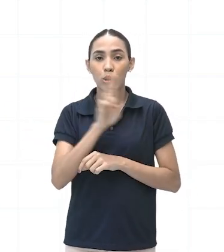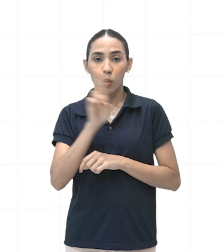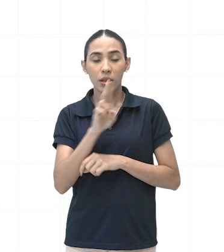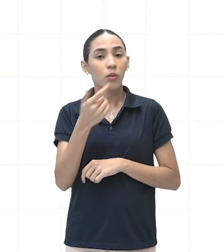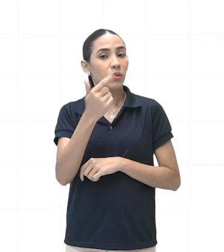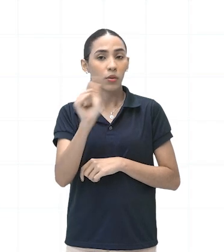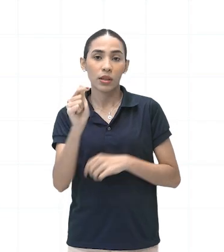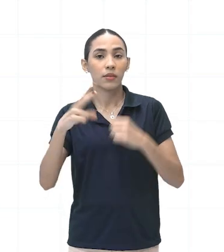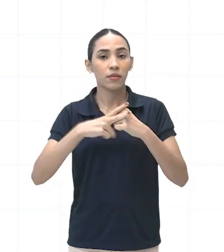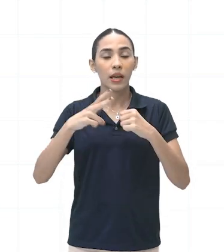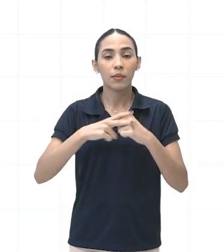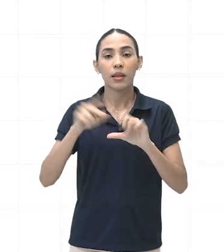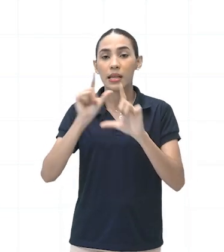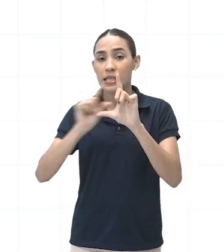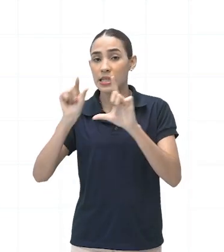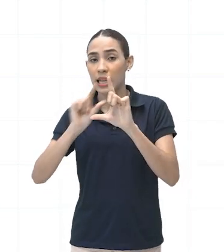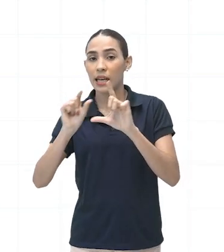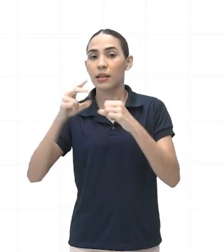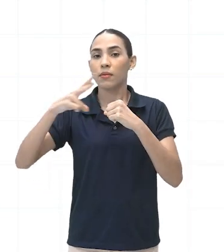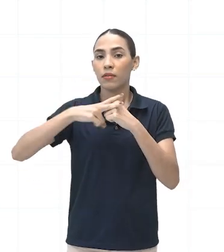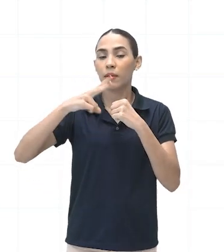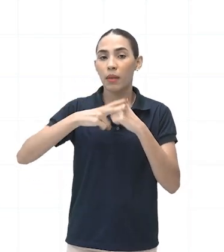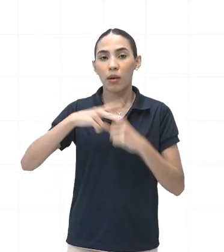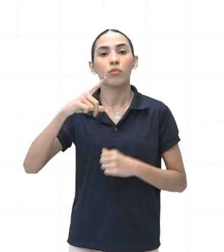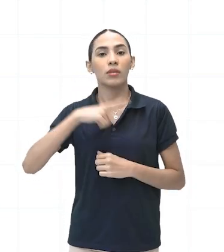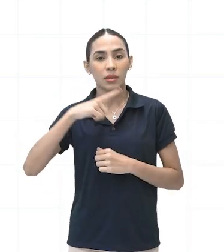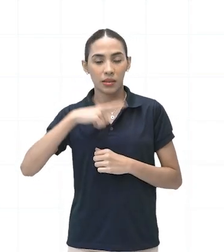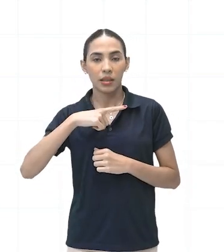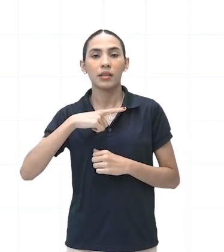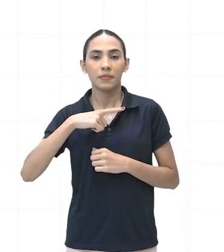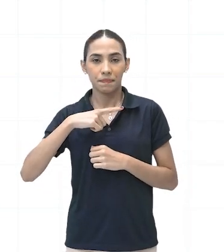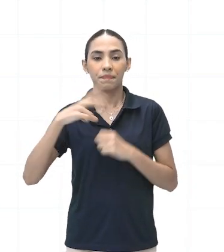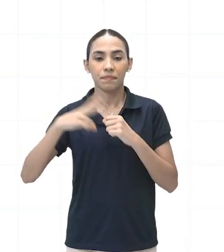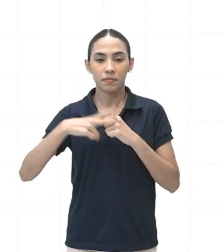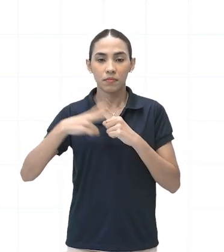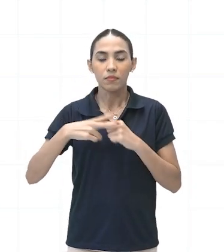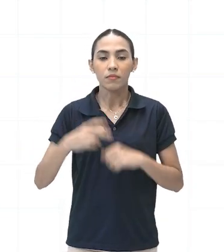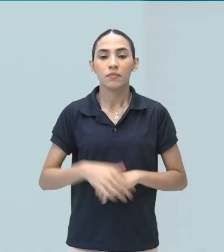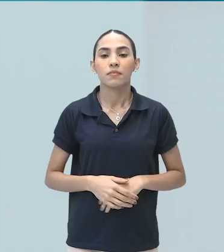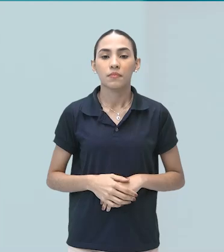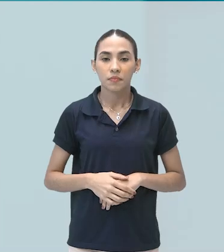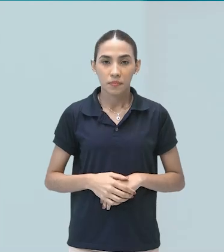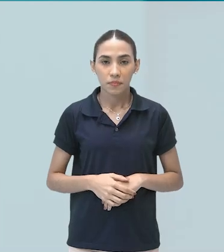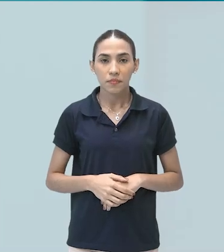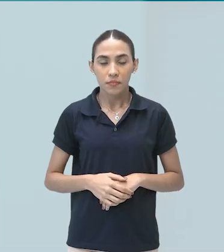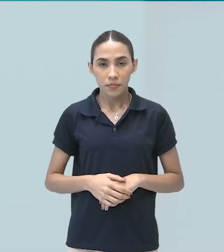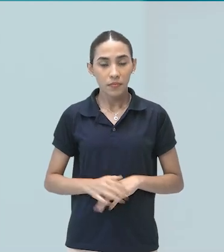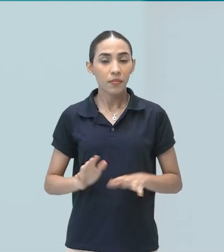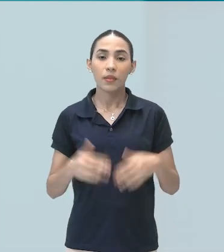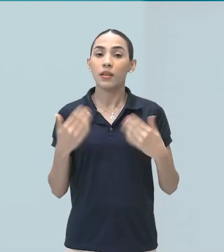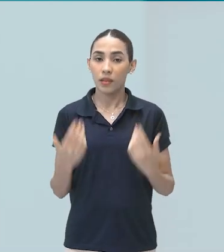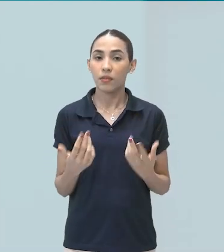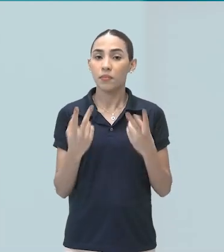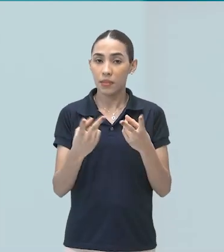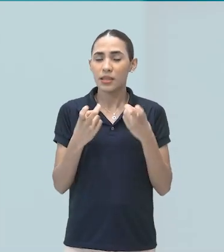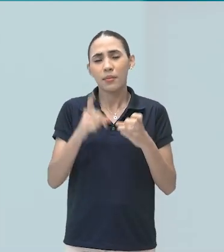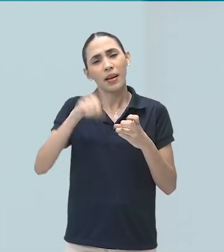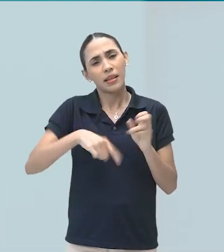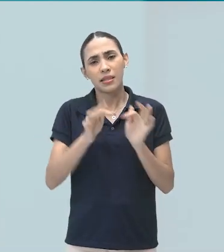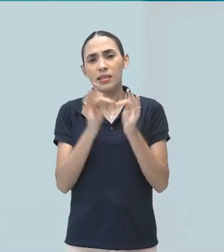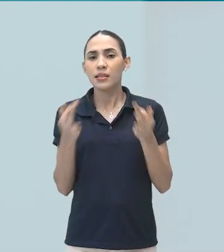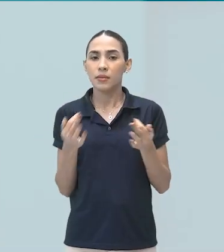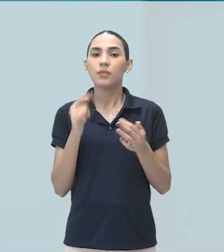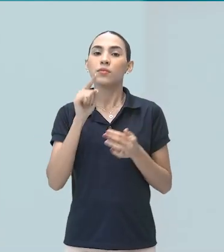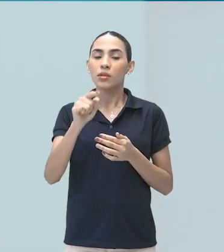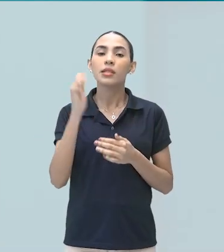possui verbo e o sintagma verbal possui verbo, ok? Então, observem, gente, que é muito simples